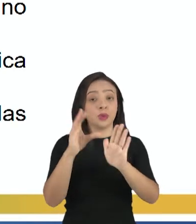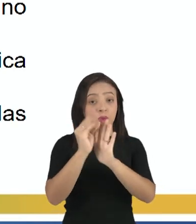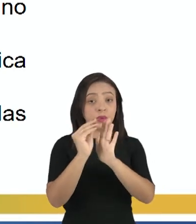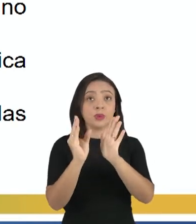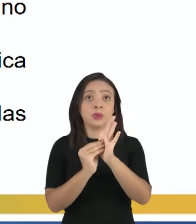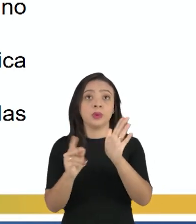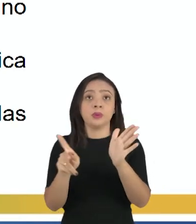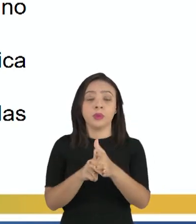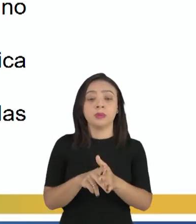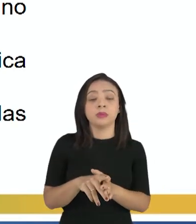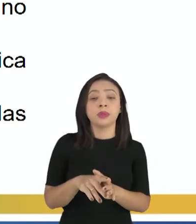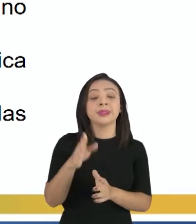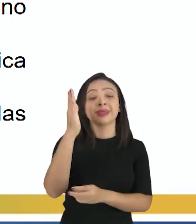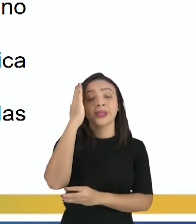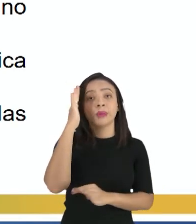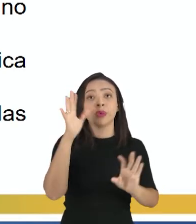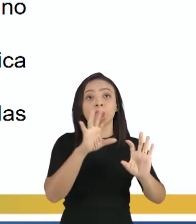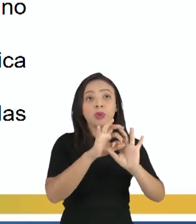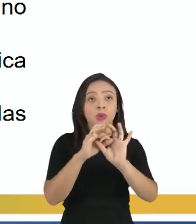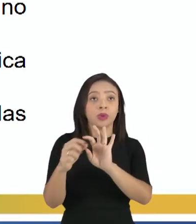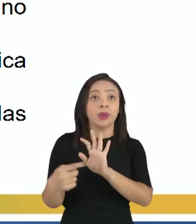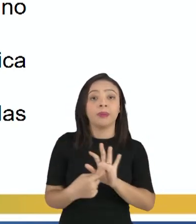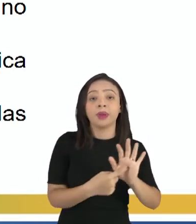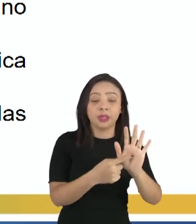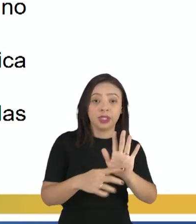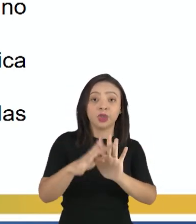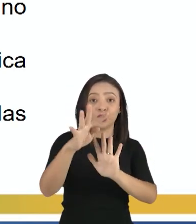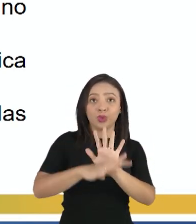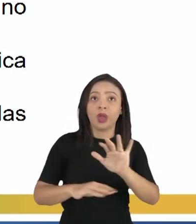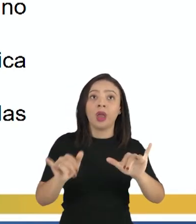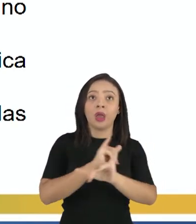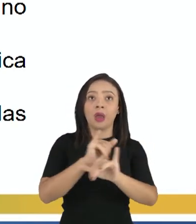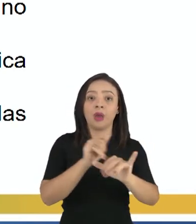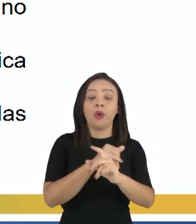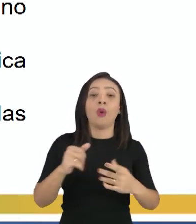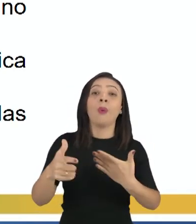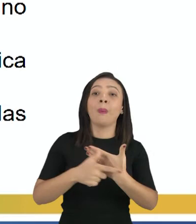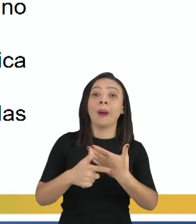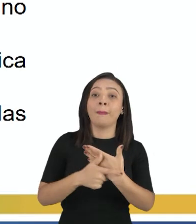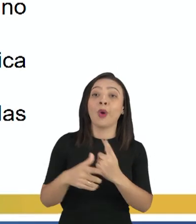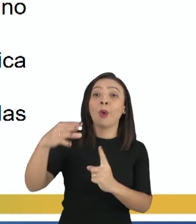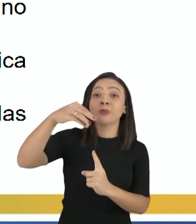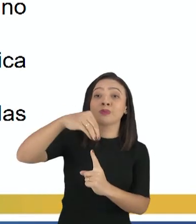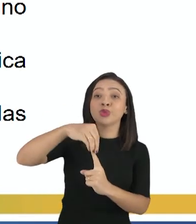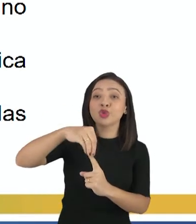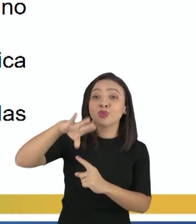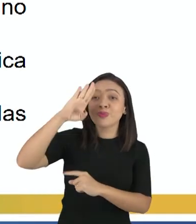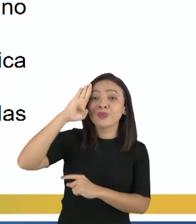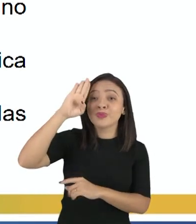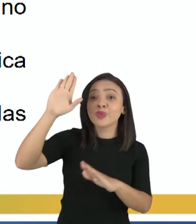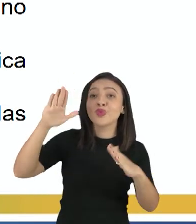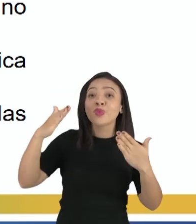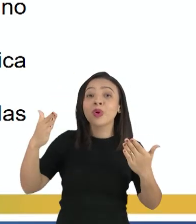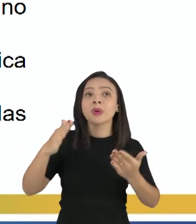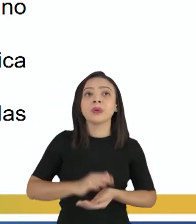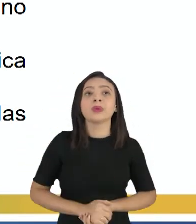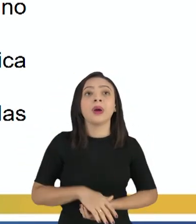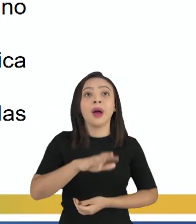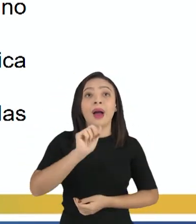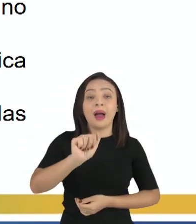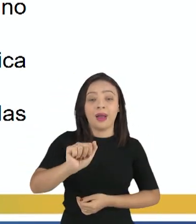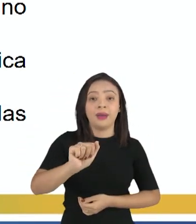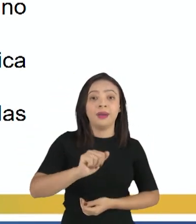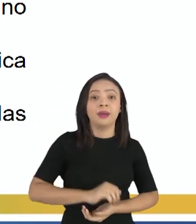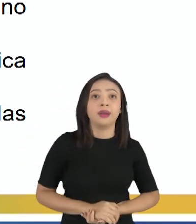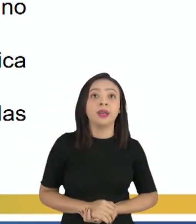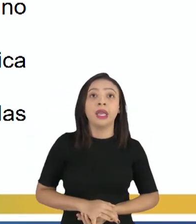Considerando o contexto em que circula o texto publicitário, seu objetivo básico é a.